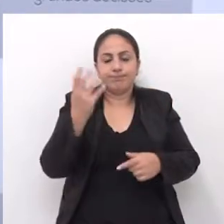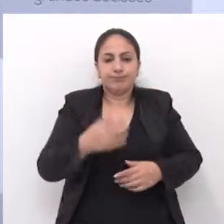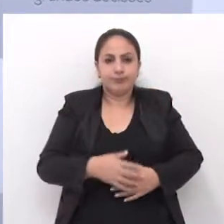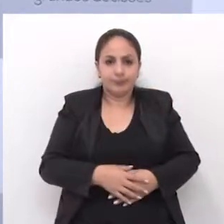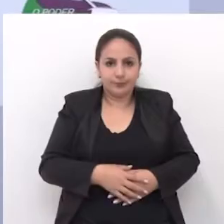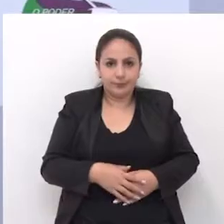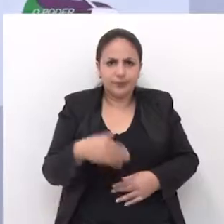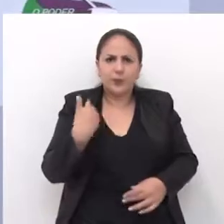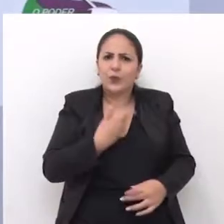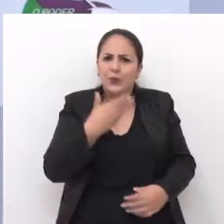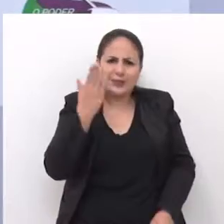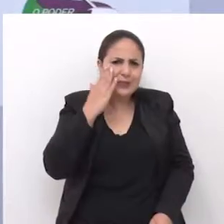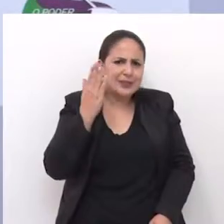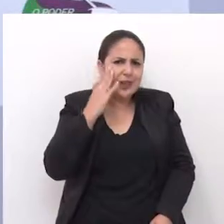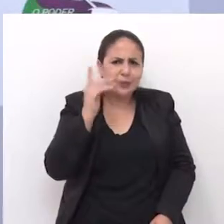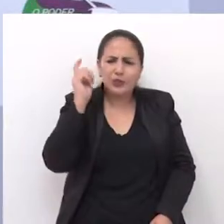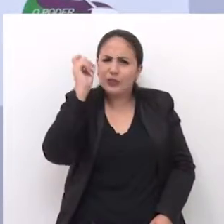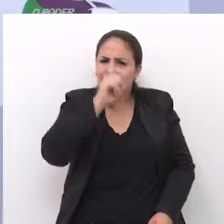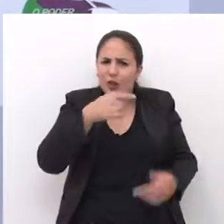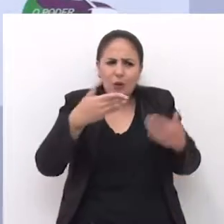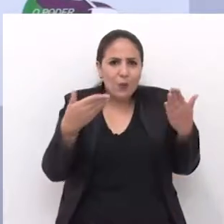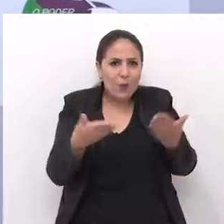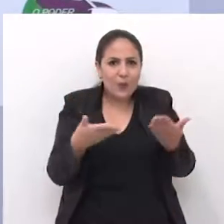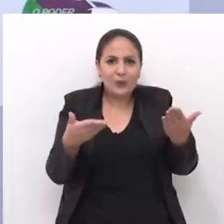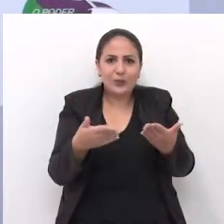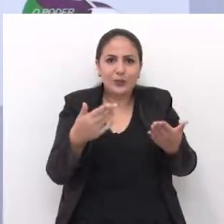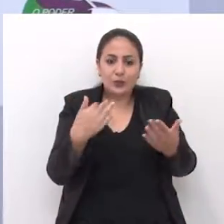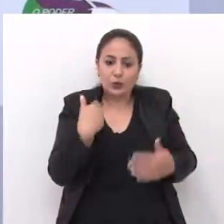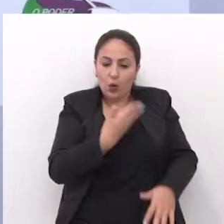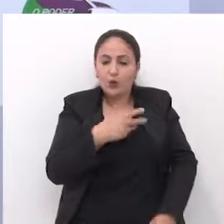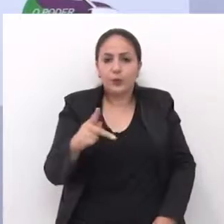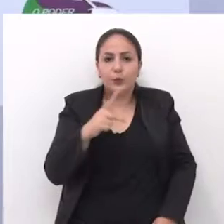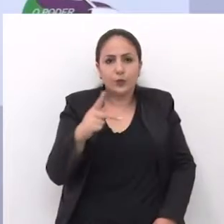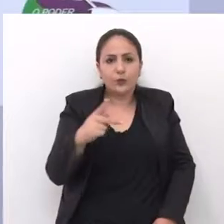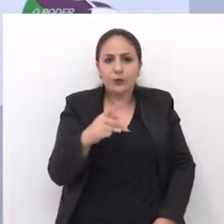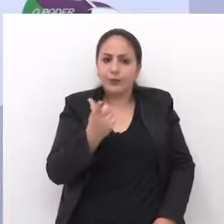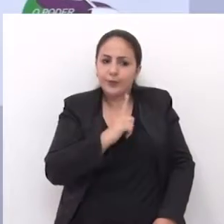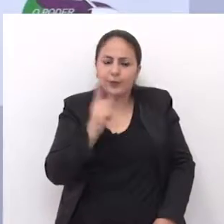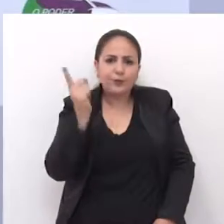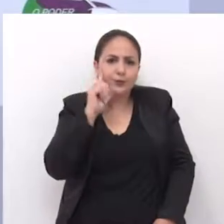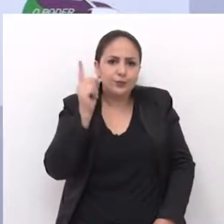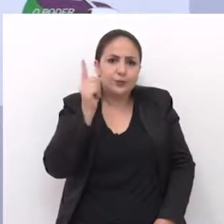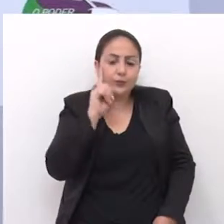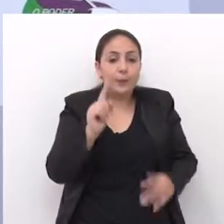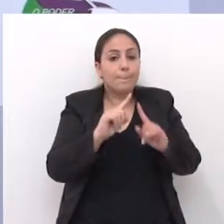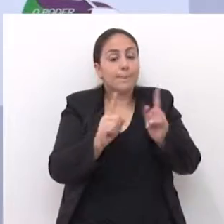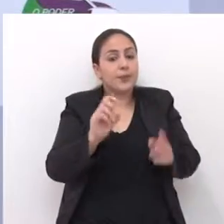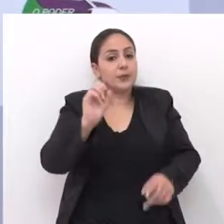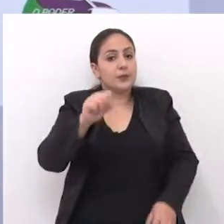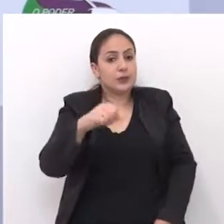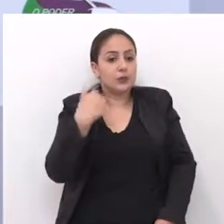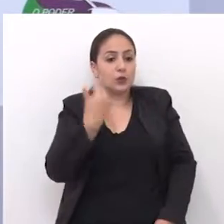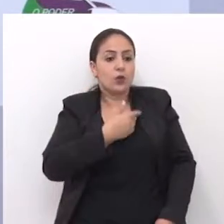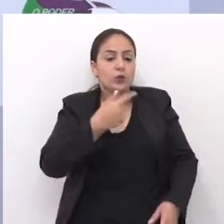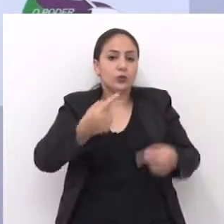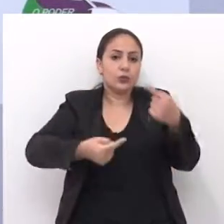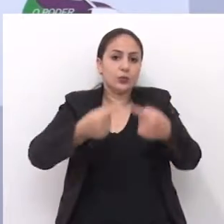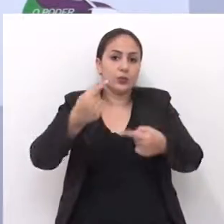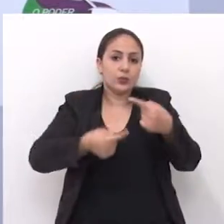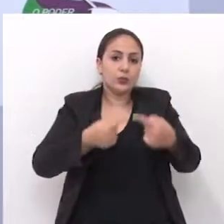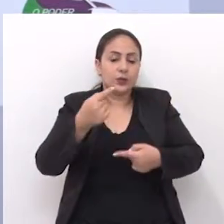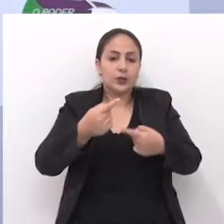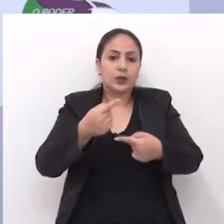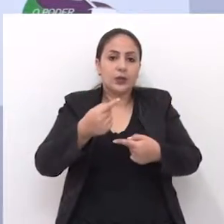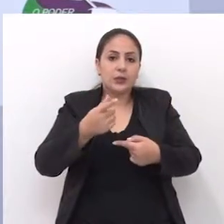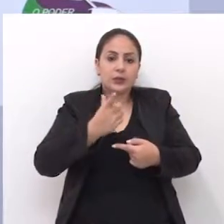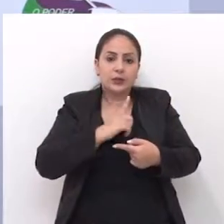é isso que aconteceu. A gente sabe da dificuldade hoje em dia que nós, como professores, enfrentamos, mas nós temos sim que